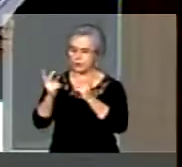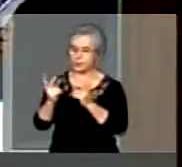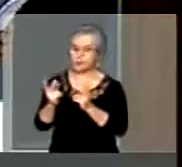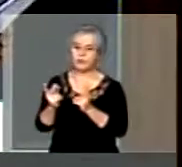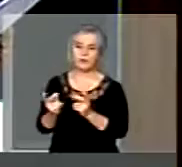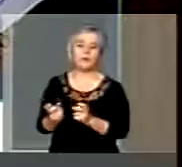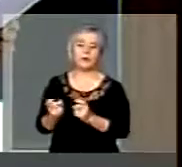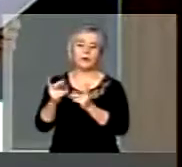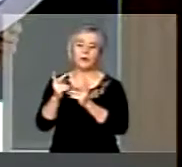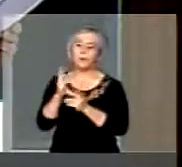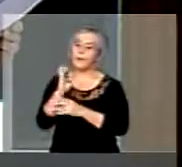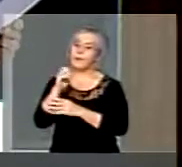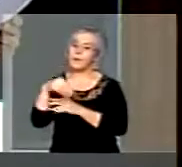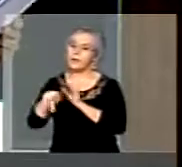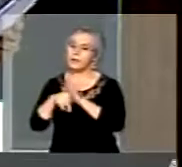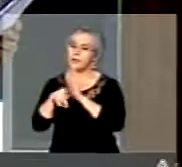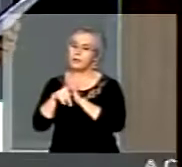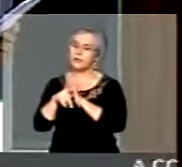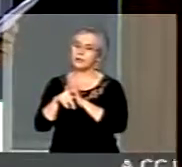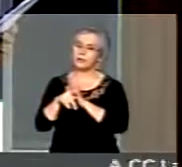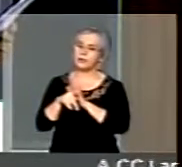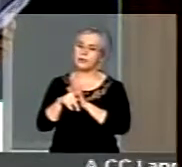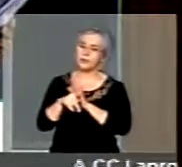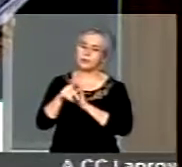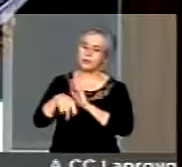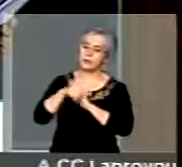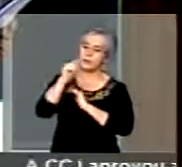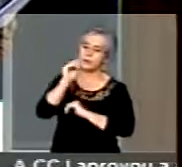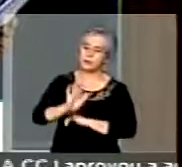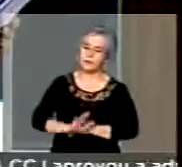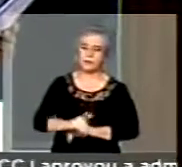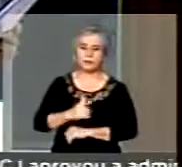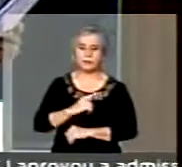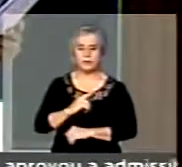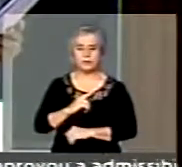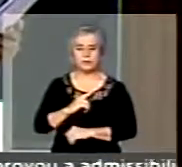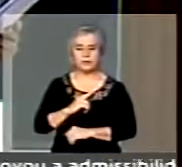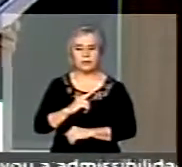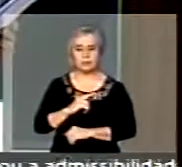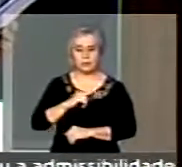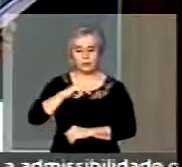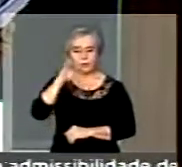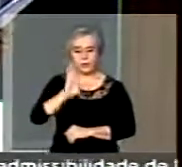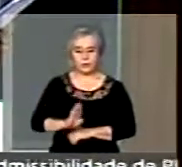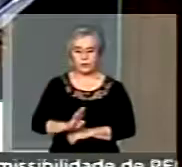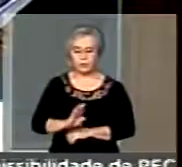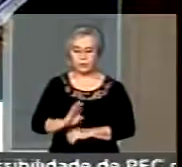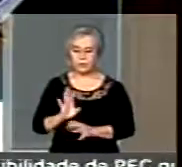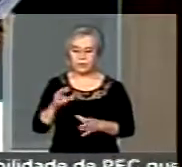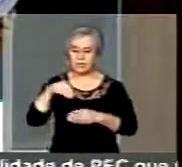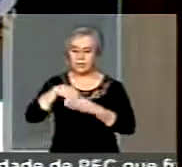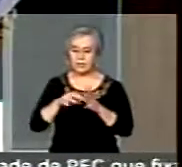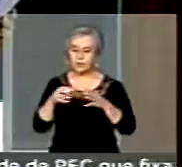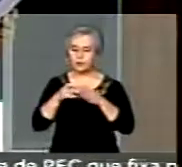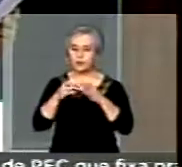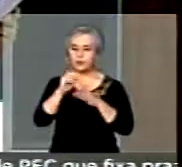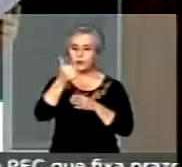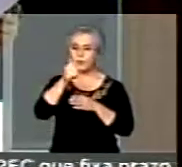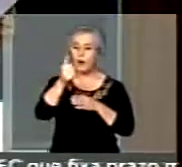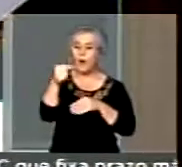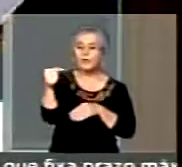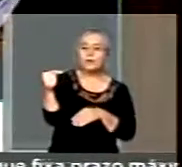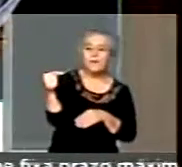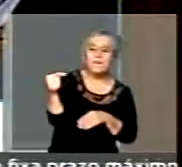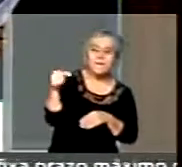PIB no Brasil esteve, em 2012, entre as 11 menores do mundo. Só temos uma